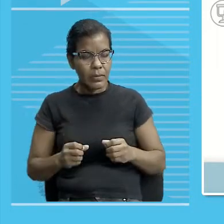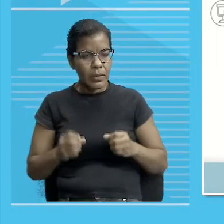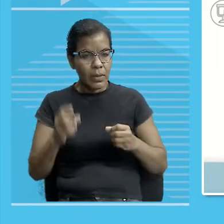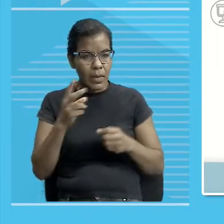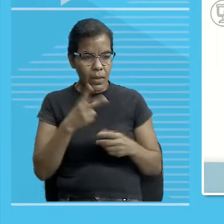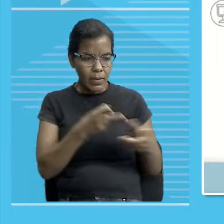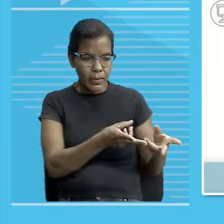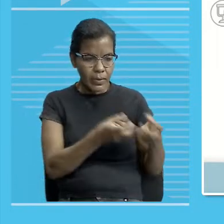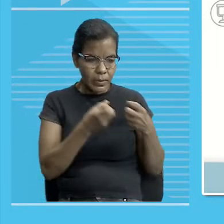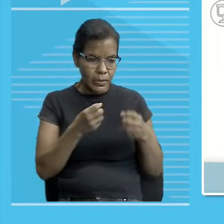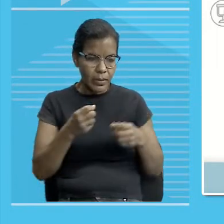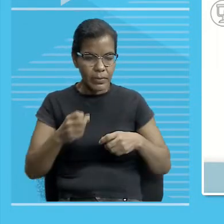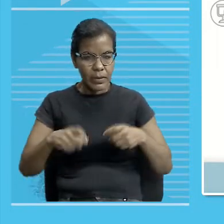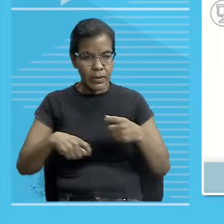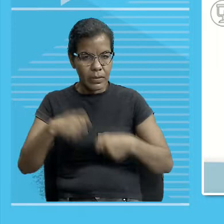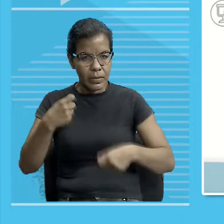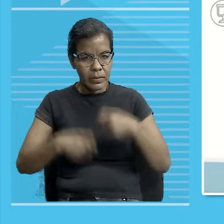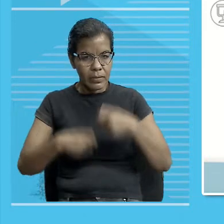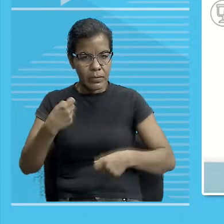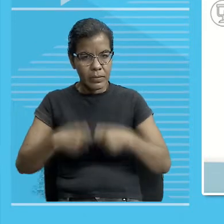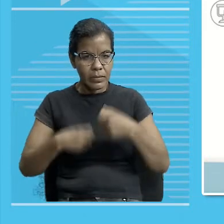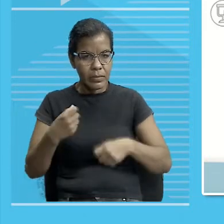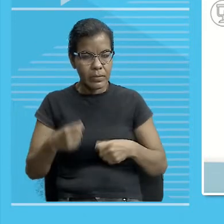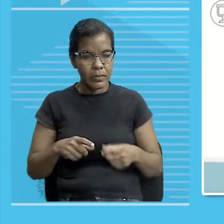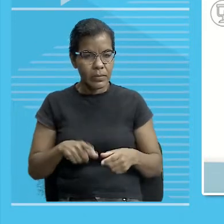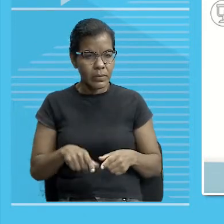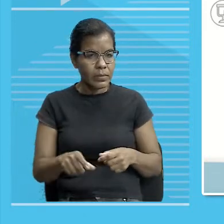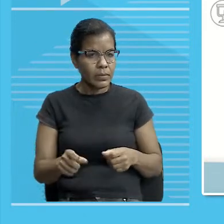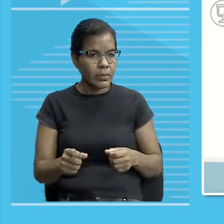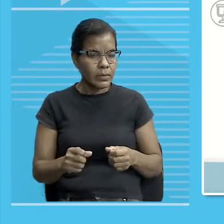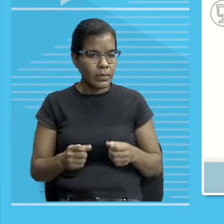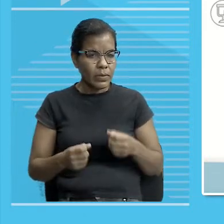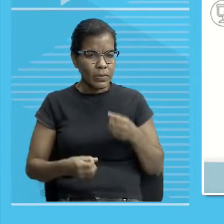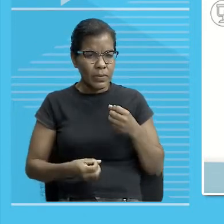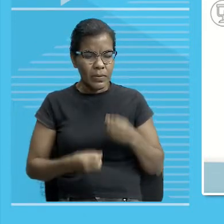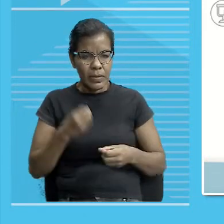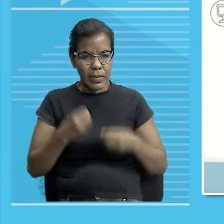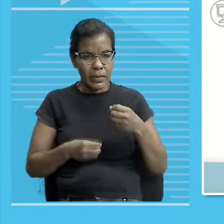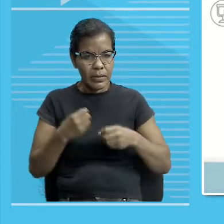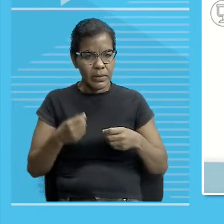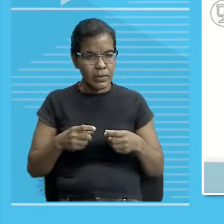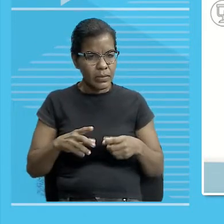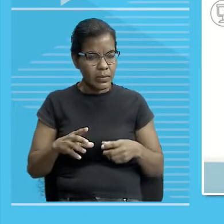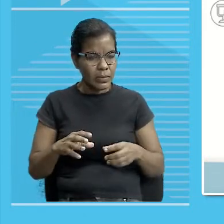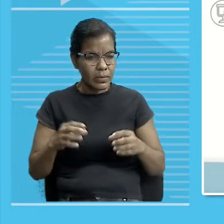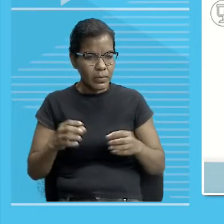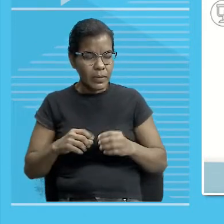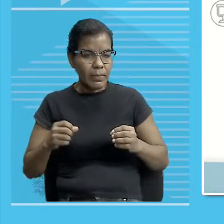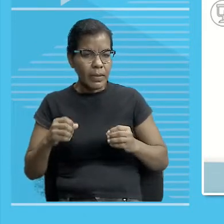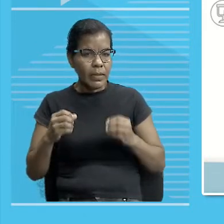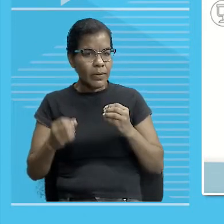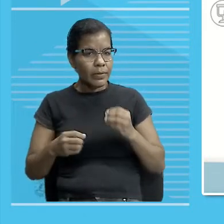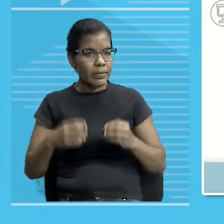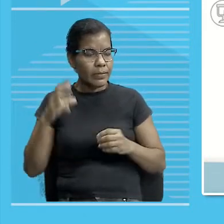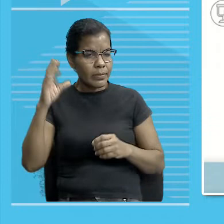corrimento, observe uma alteração no pênis, não vai querer ter relações sexuais com aquela pessoa. Então, melhor é sempre prevenir.